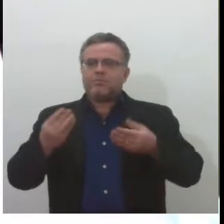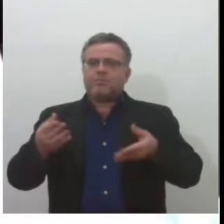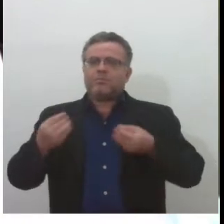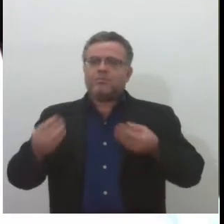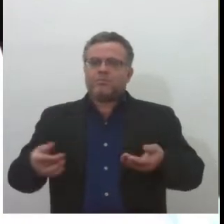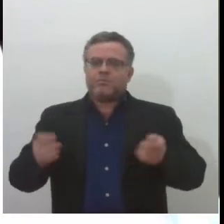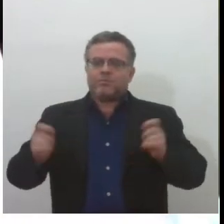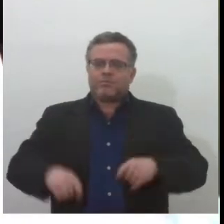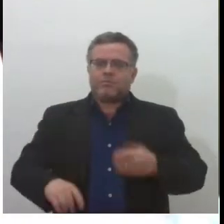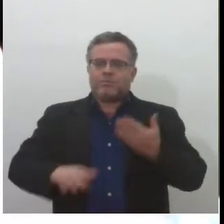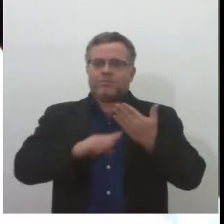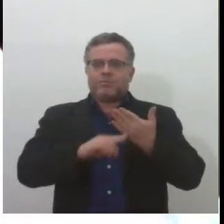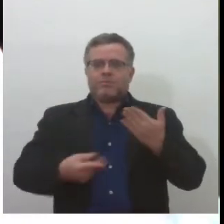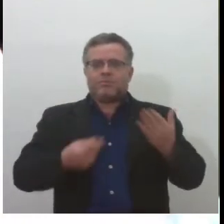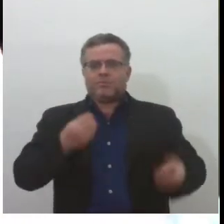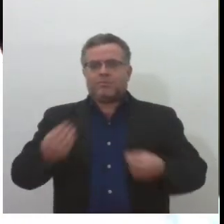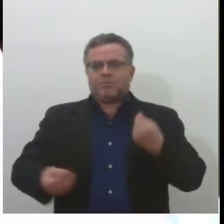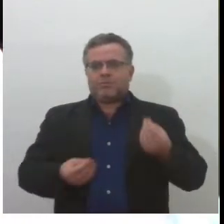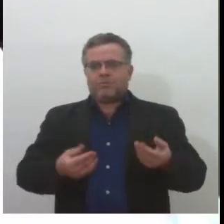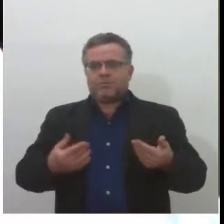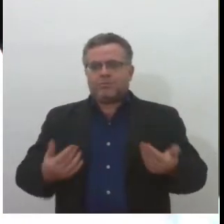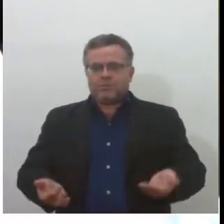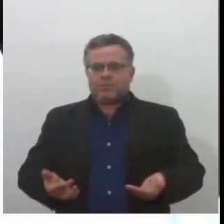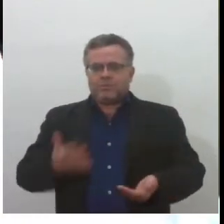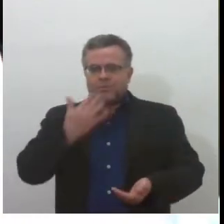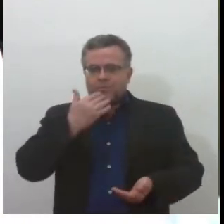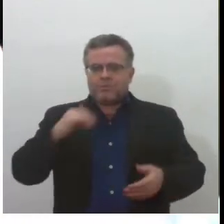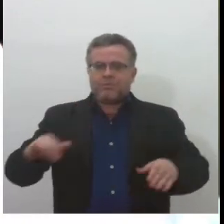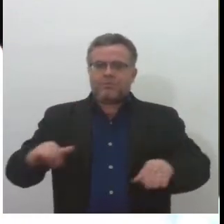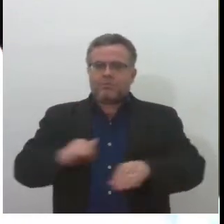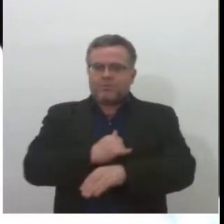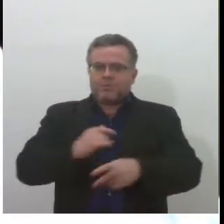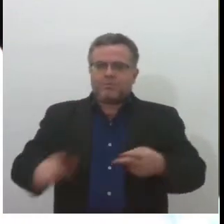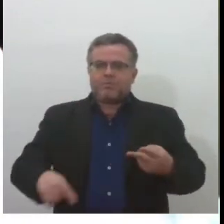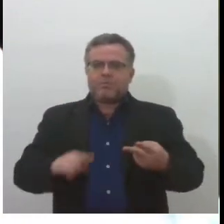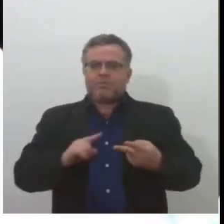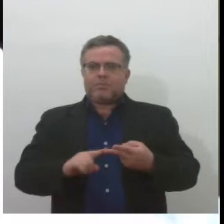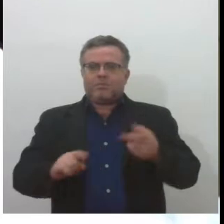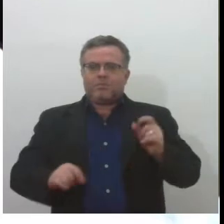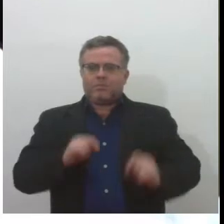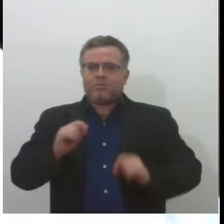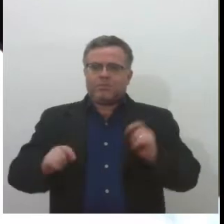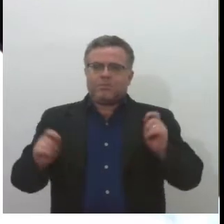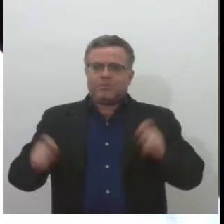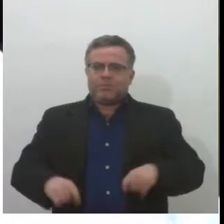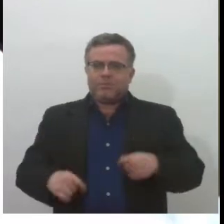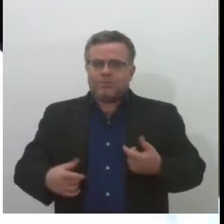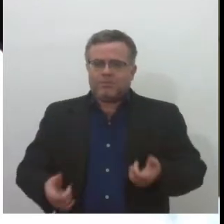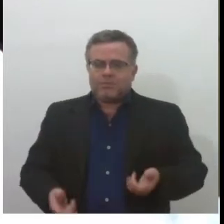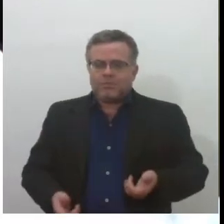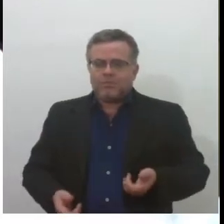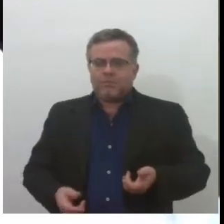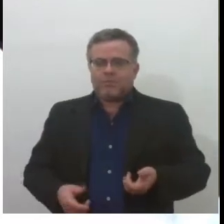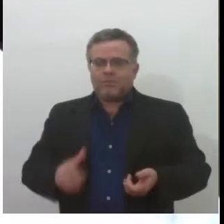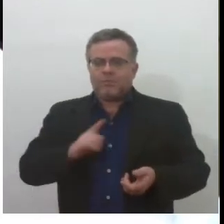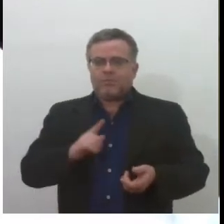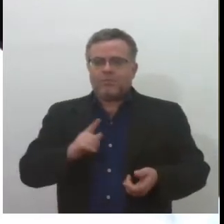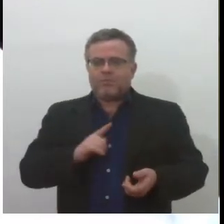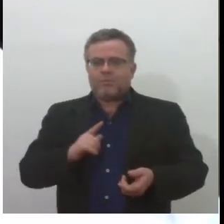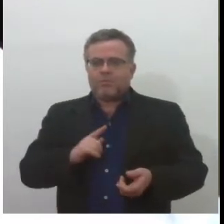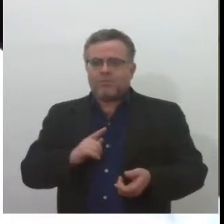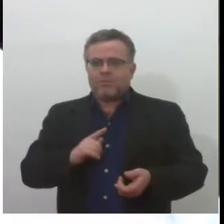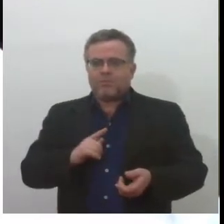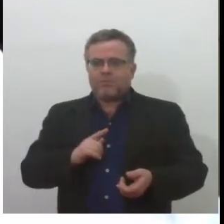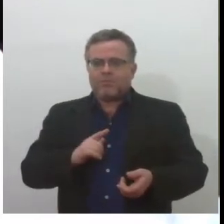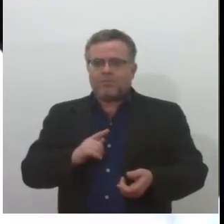são do seu leite então assim as comidas muito gordurosas e que são muito condimentados que tem muitos